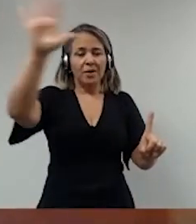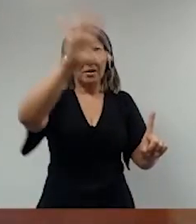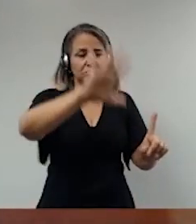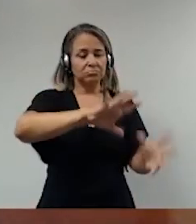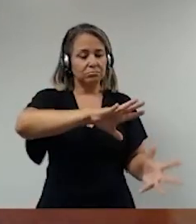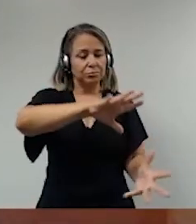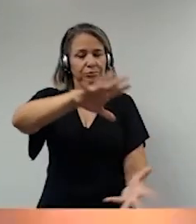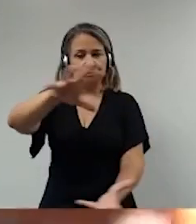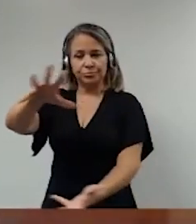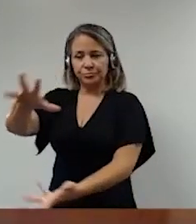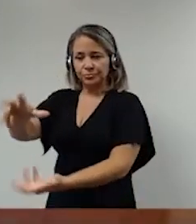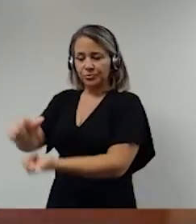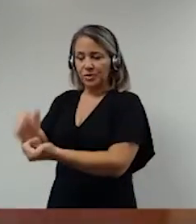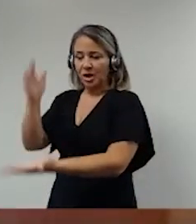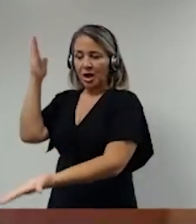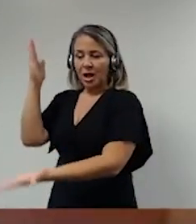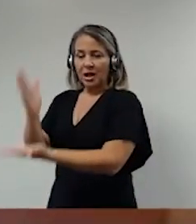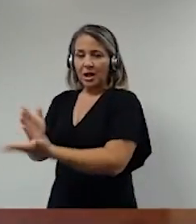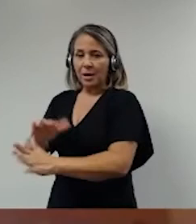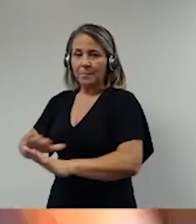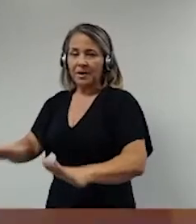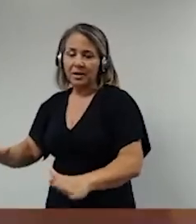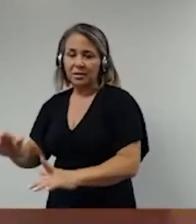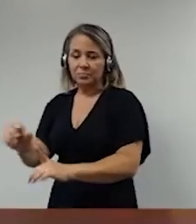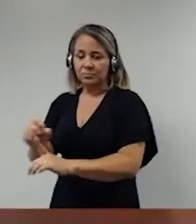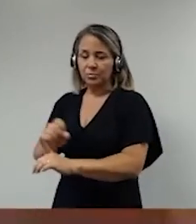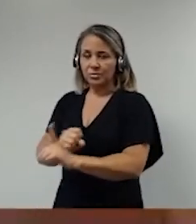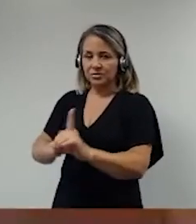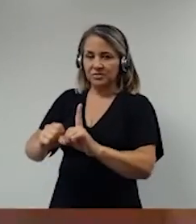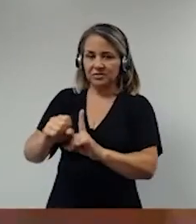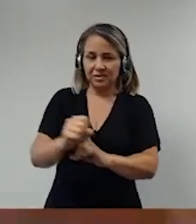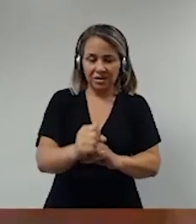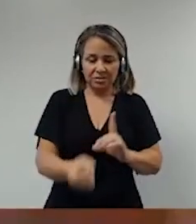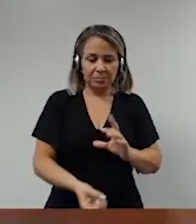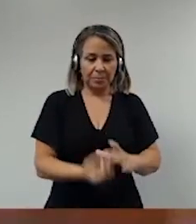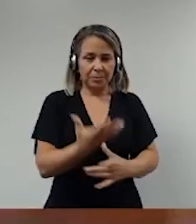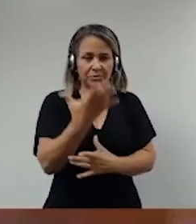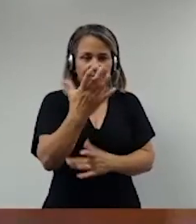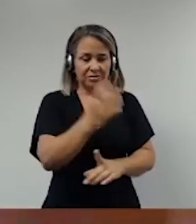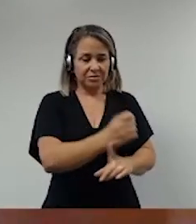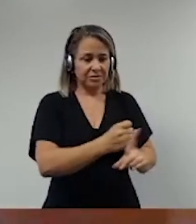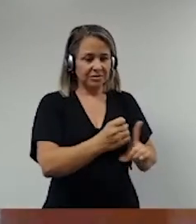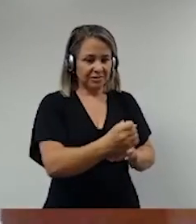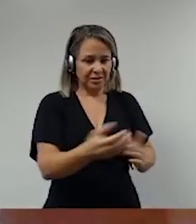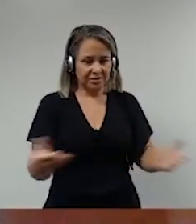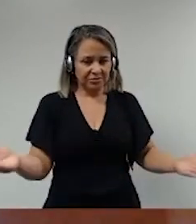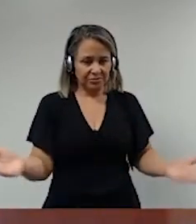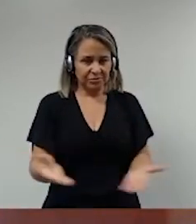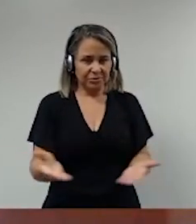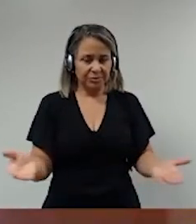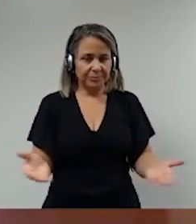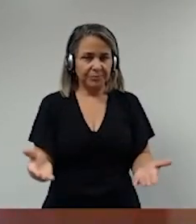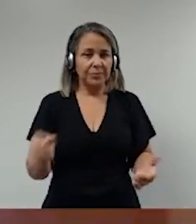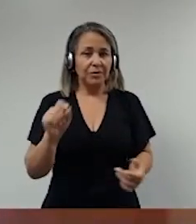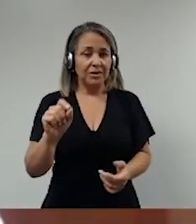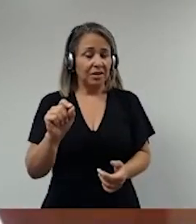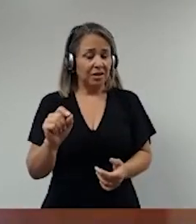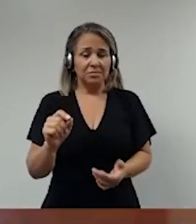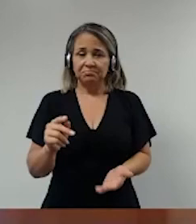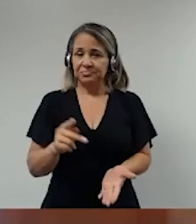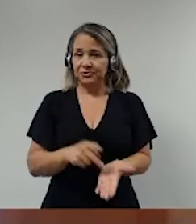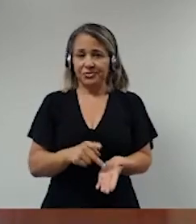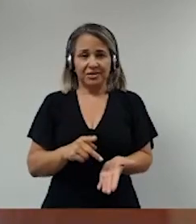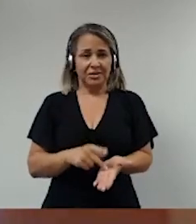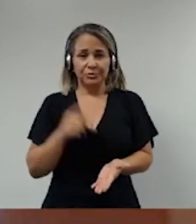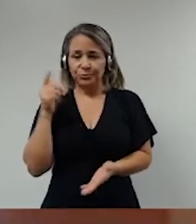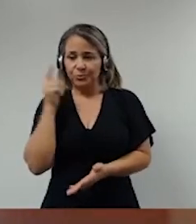portanto, romper com as formas sociais de reprodução da sociabilidade do nosso tempo presente, o que realmente não se faz